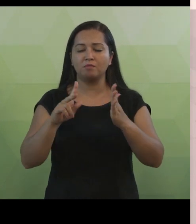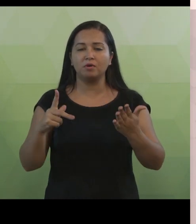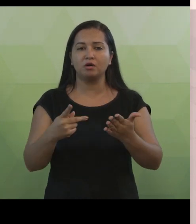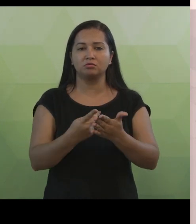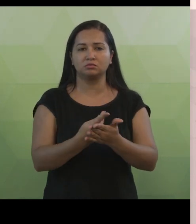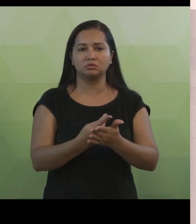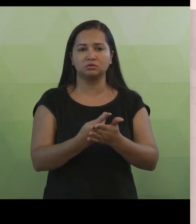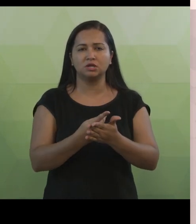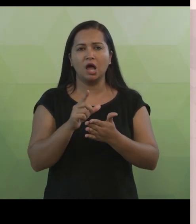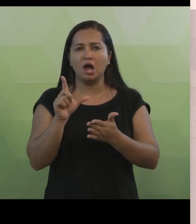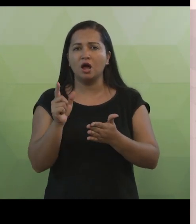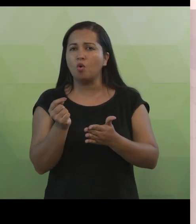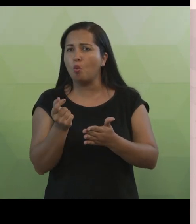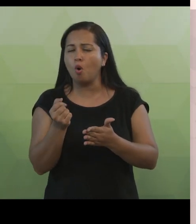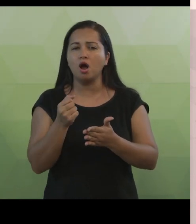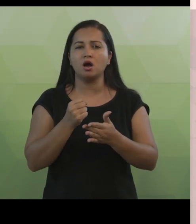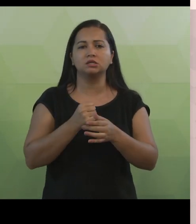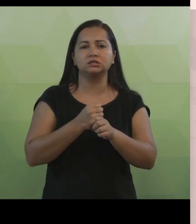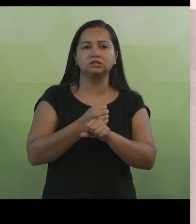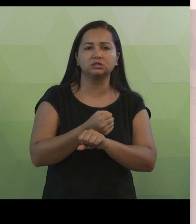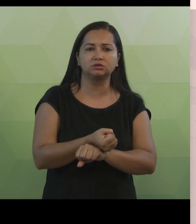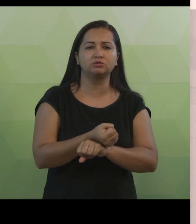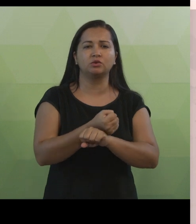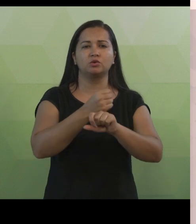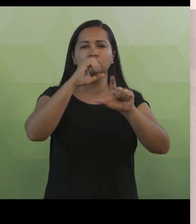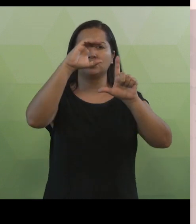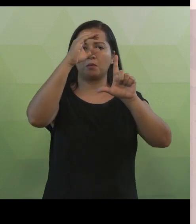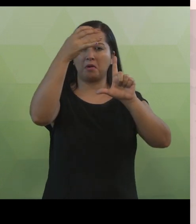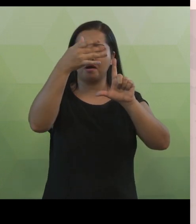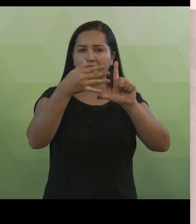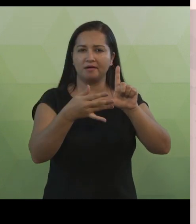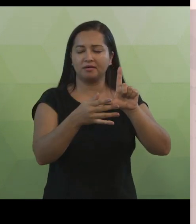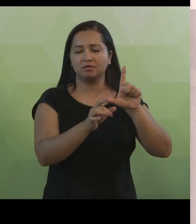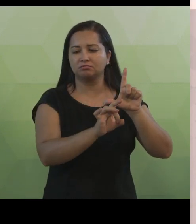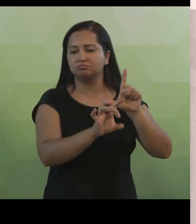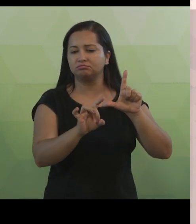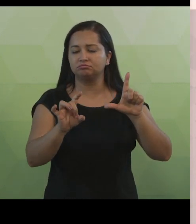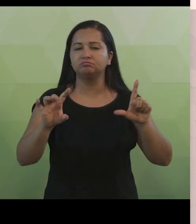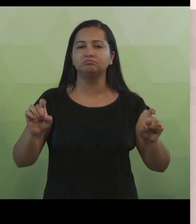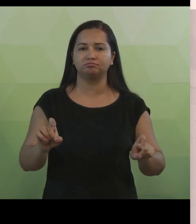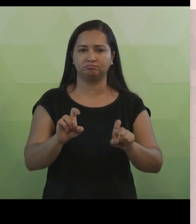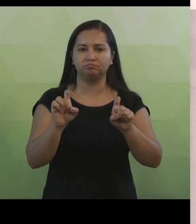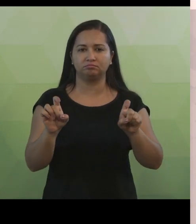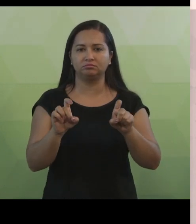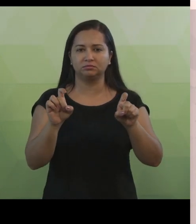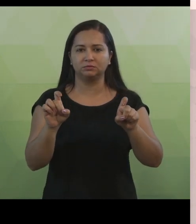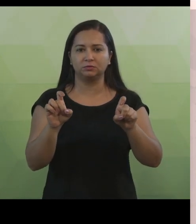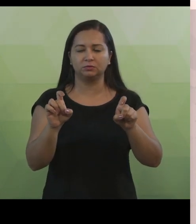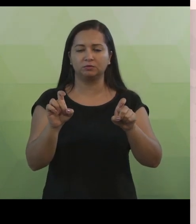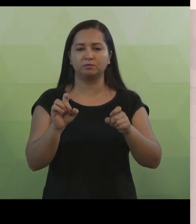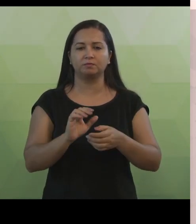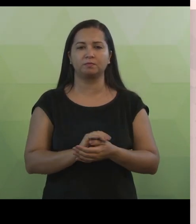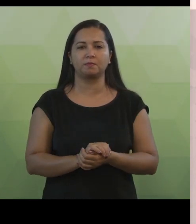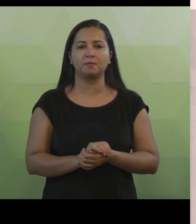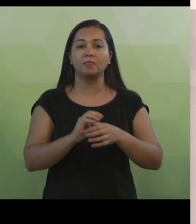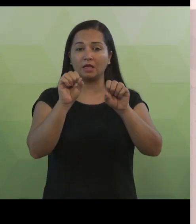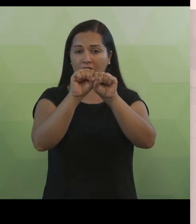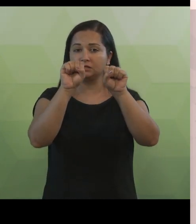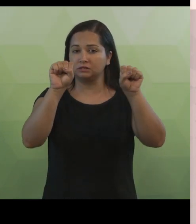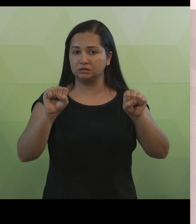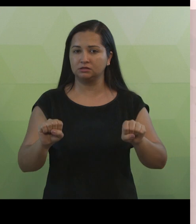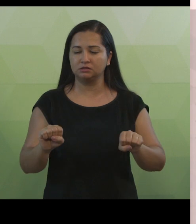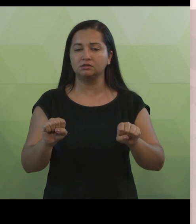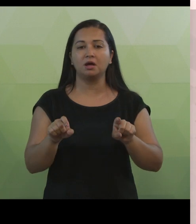precisar de muito esforço para adaptar os códigos para cada arquitetura de máquina e sistema operacional. Para